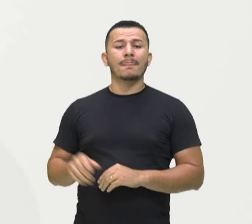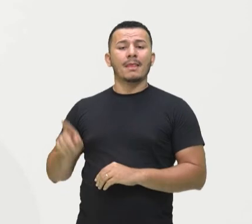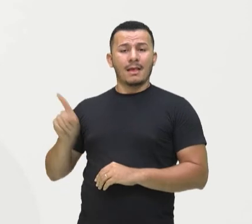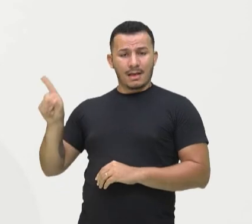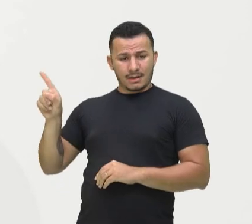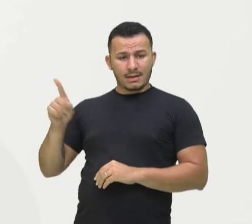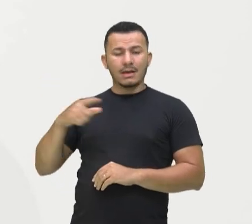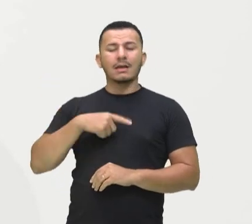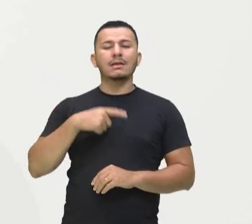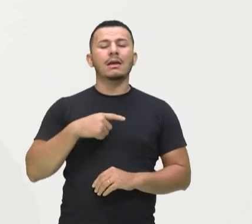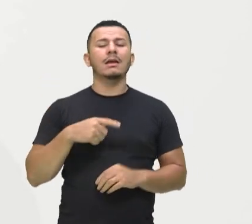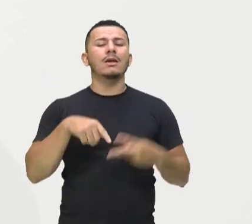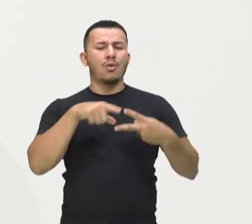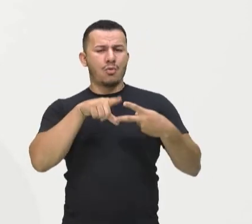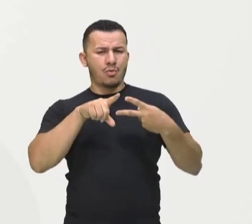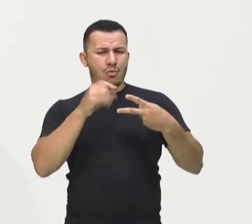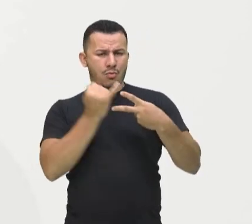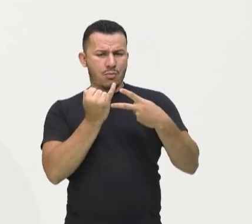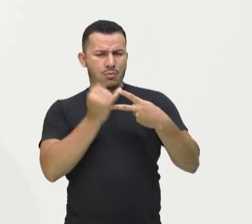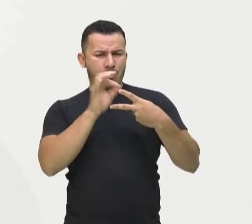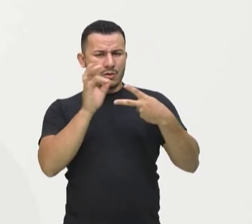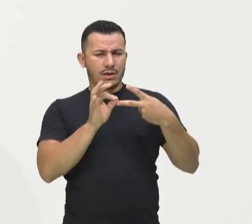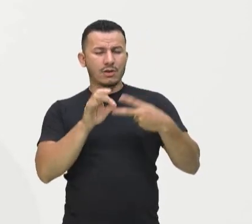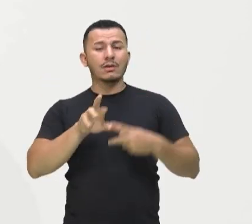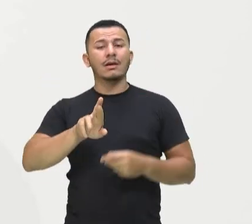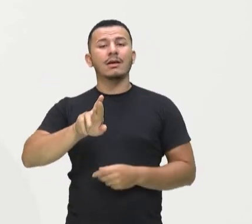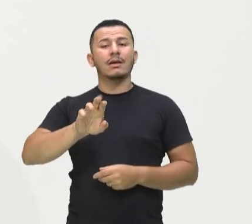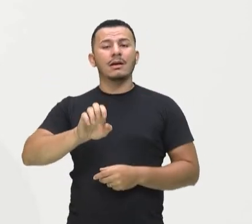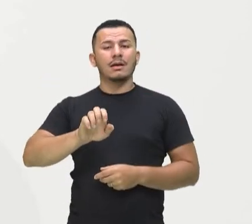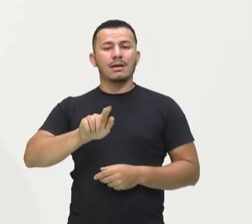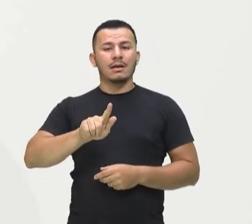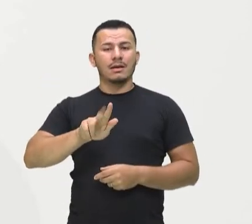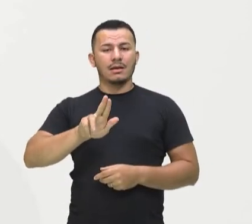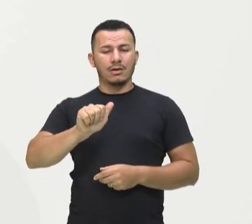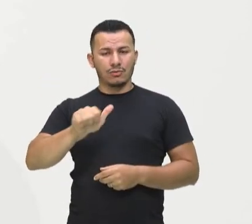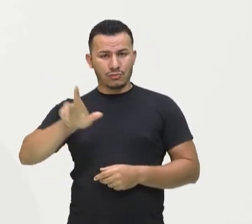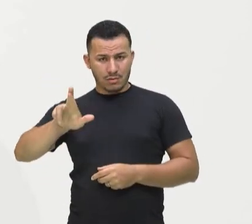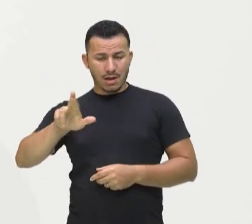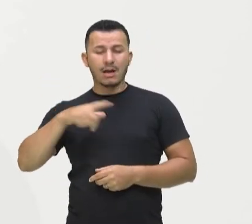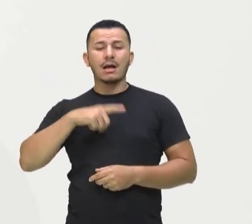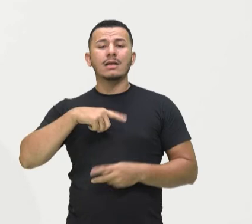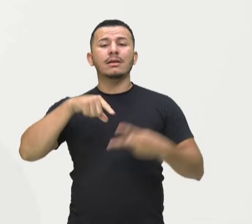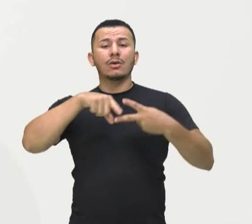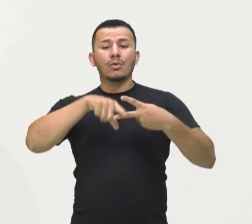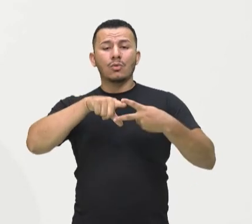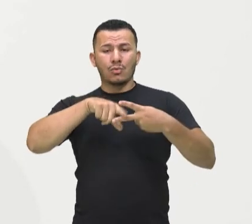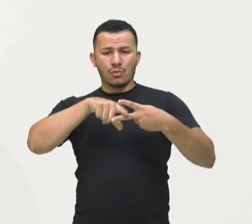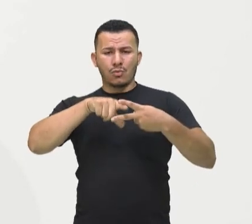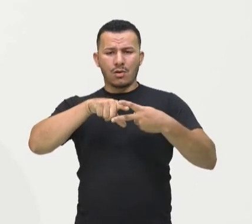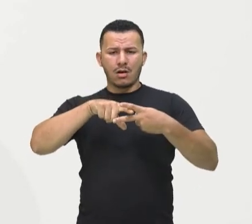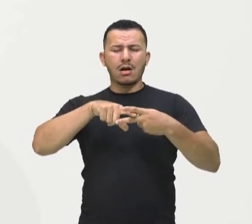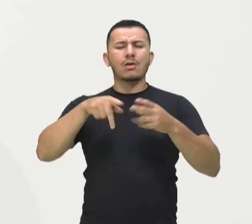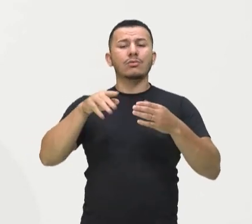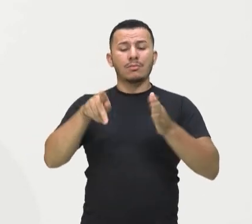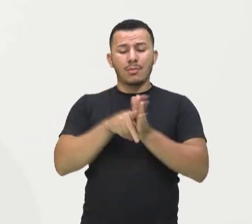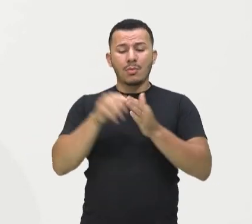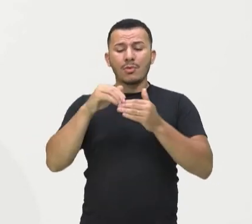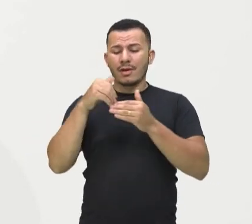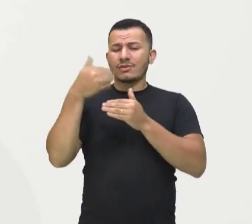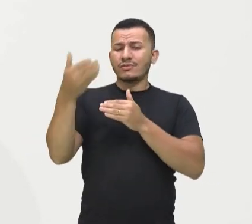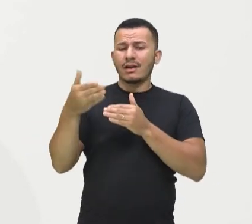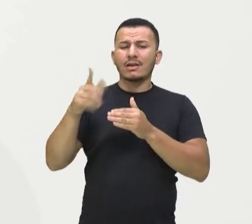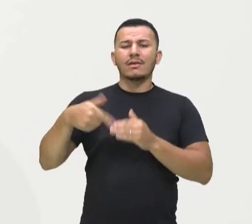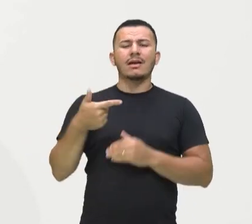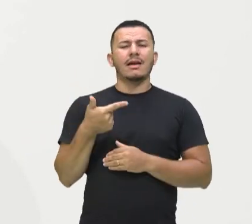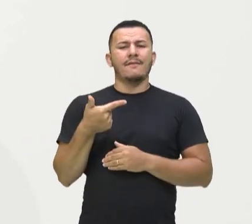regular possui ângulo externo que mede 20 graus. O número de lado desse